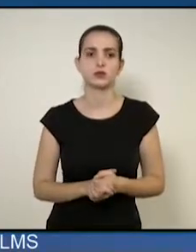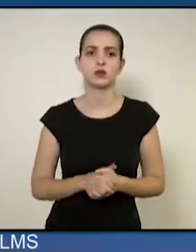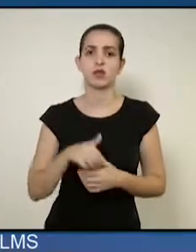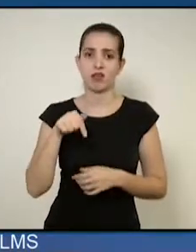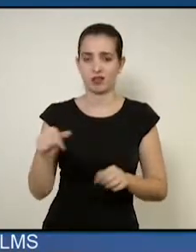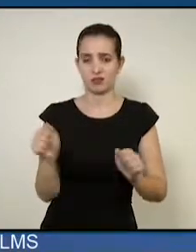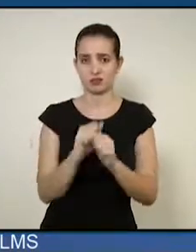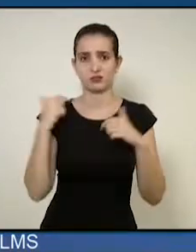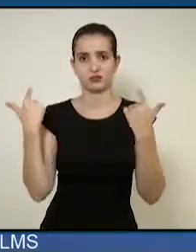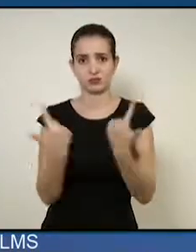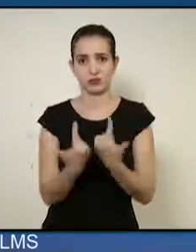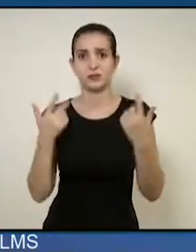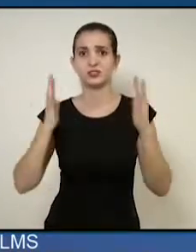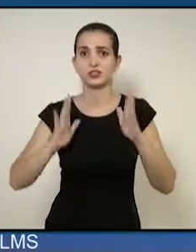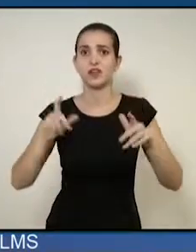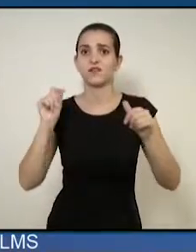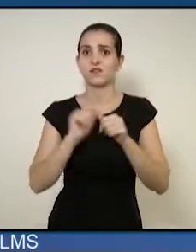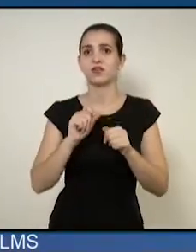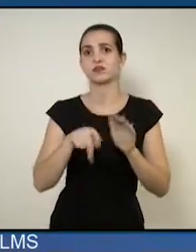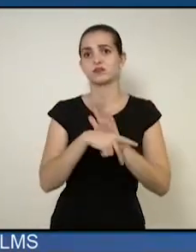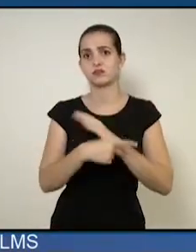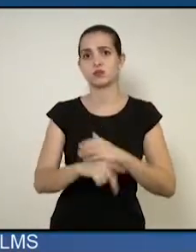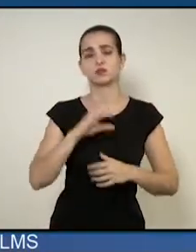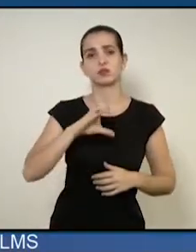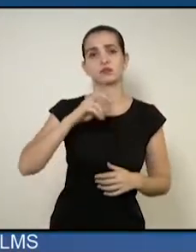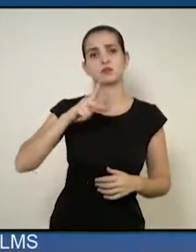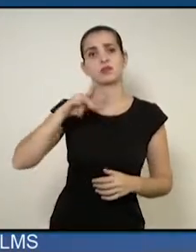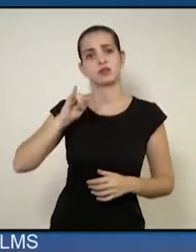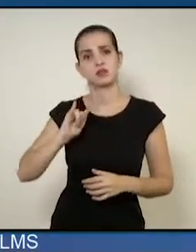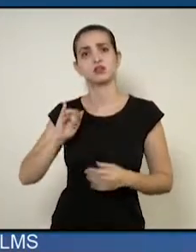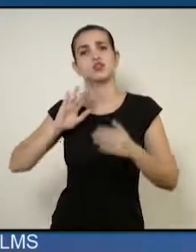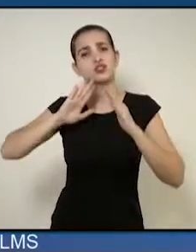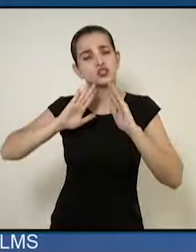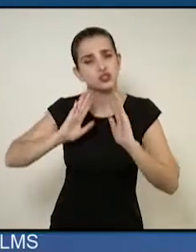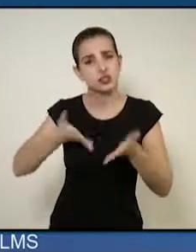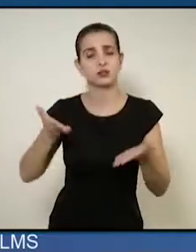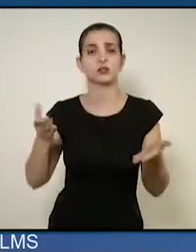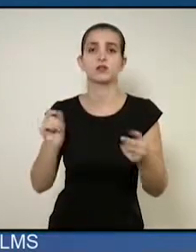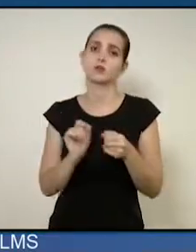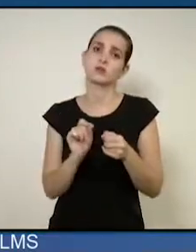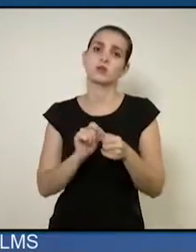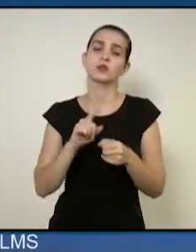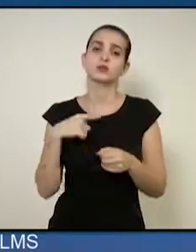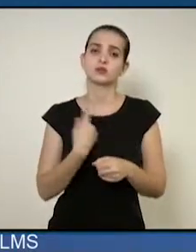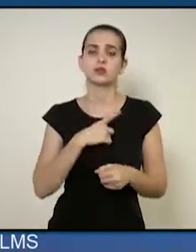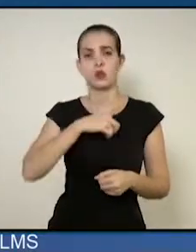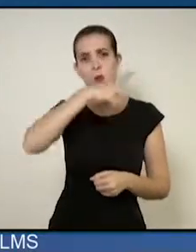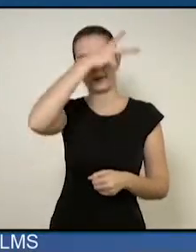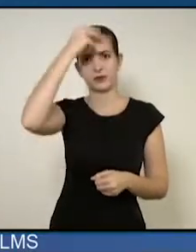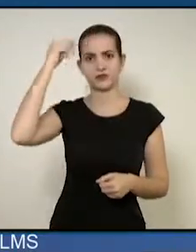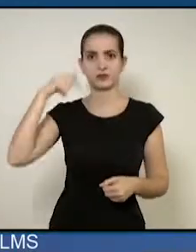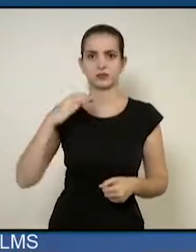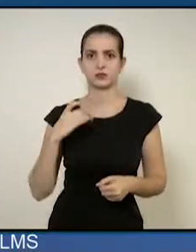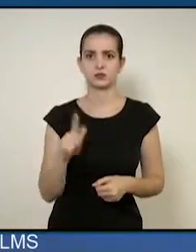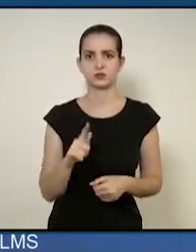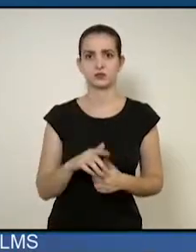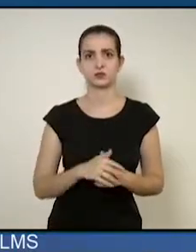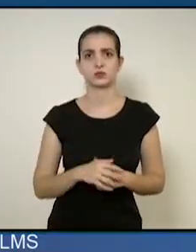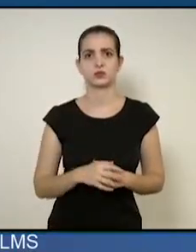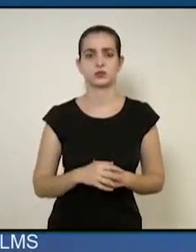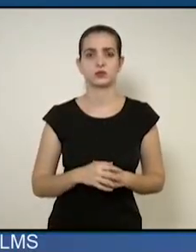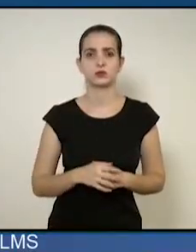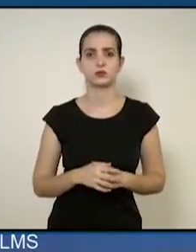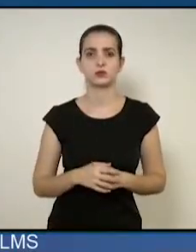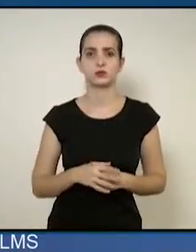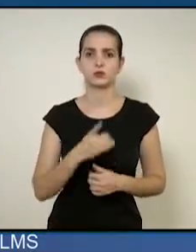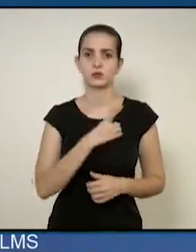esta casa já fez uma CPI, na qual nós tínhamos aqui o prefeito de Campo Grande hoje, o Marquinhos, está presidindo,